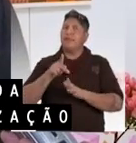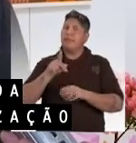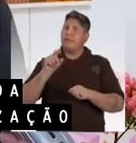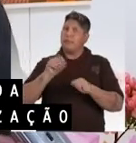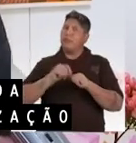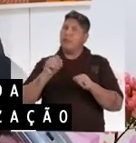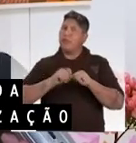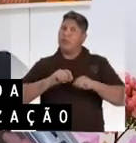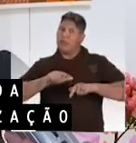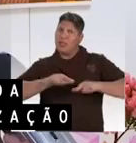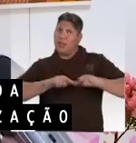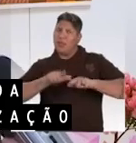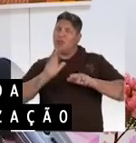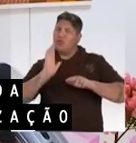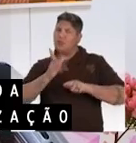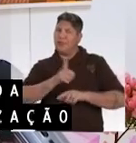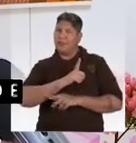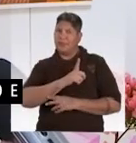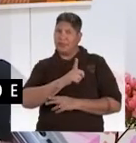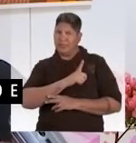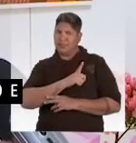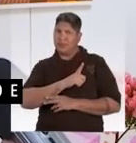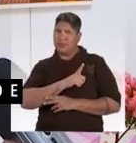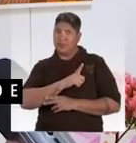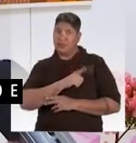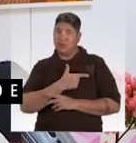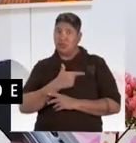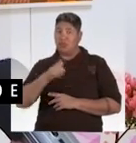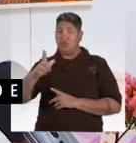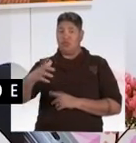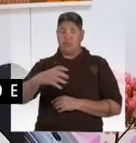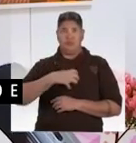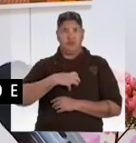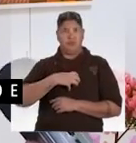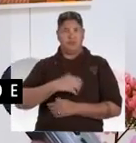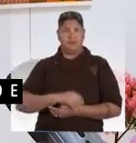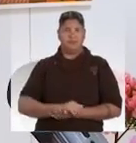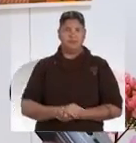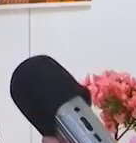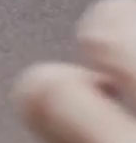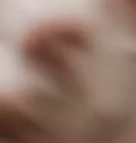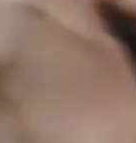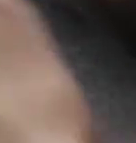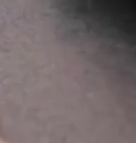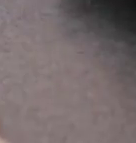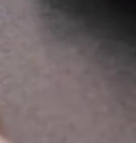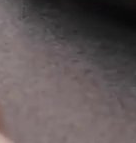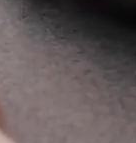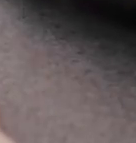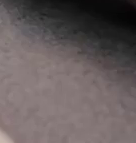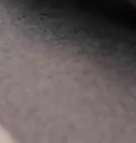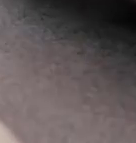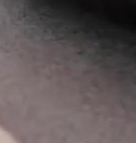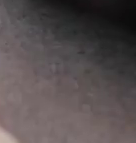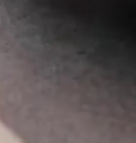da própria operacionalização do que já existe de uma outra forma.